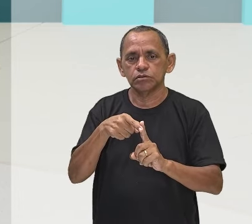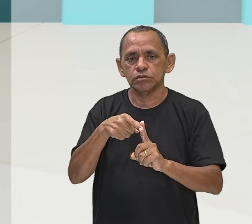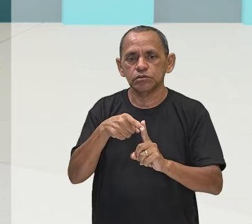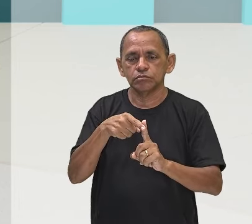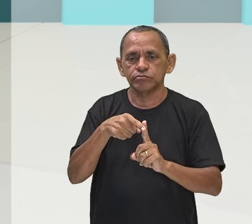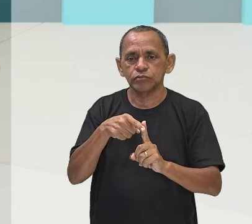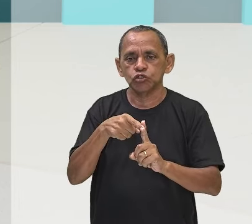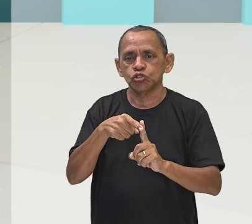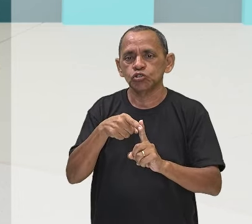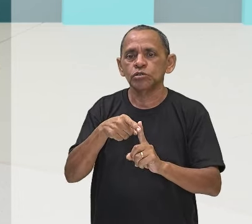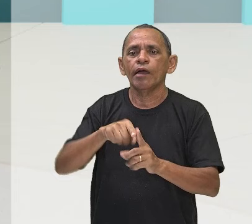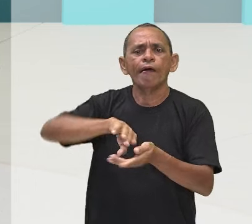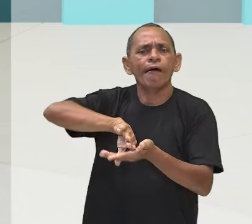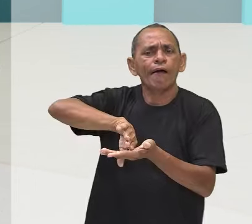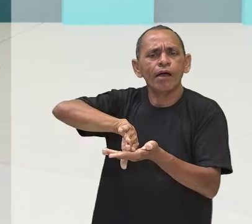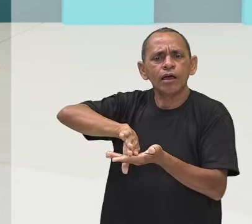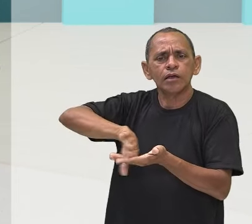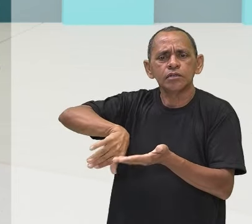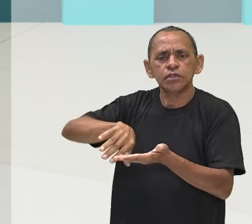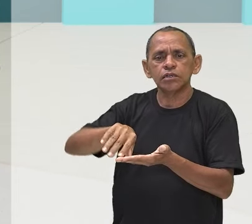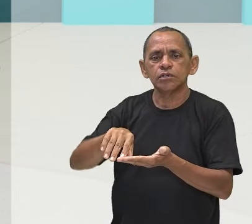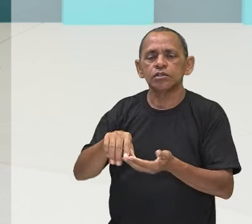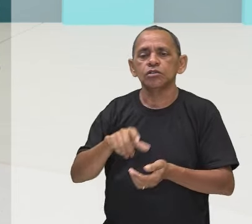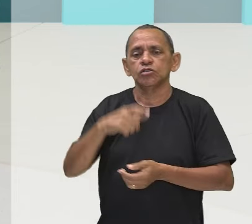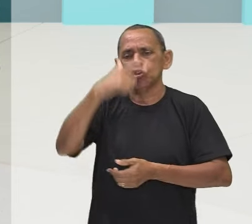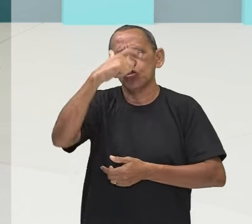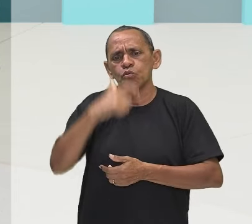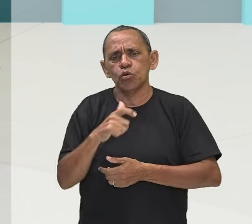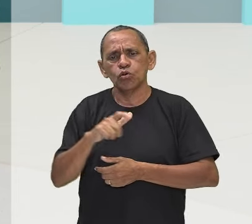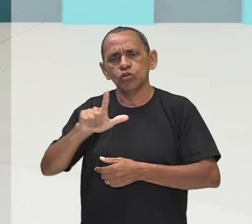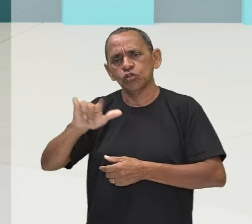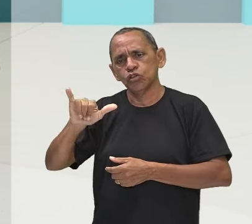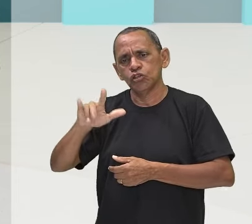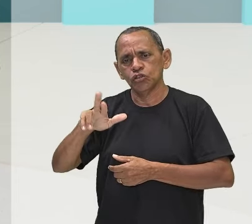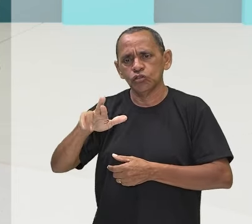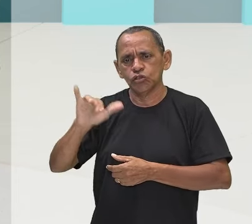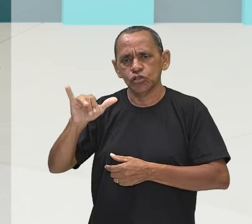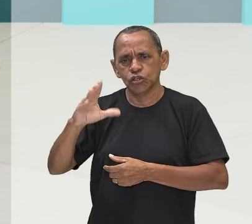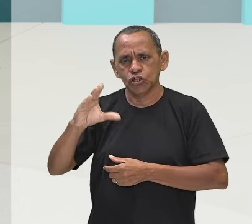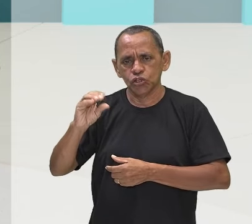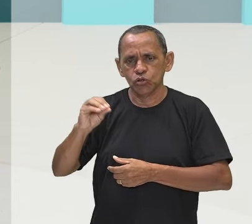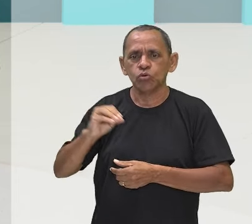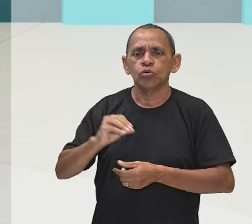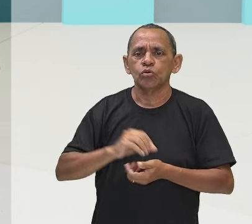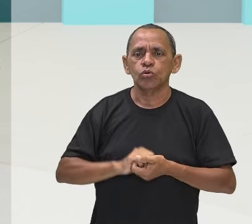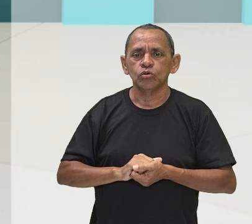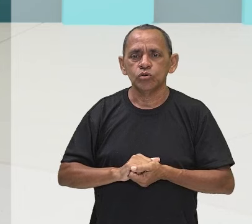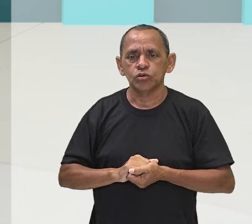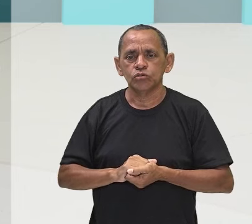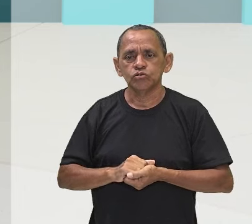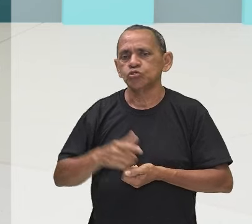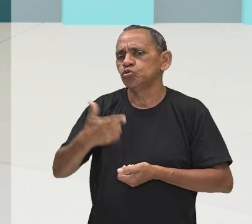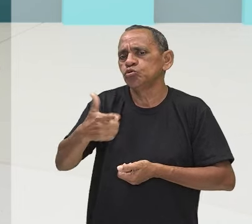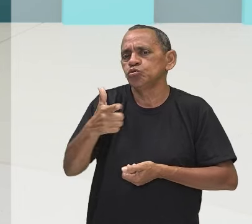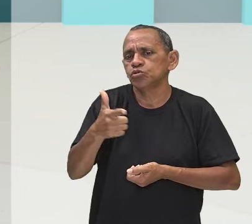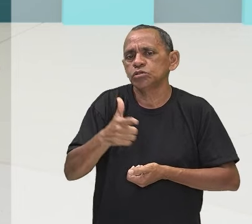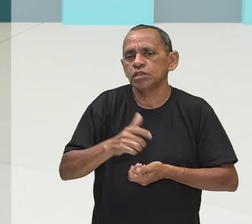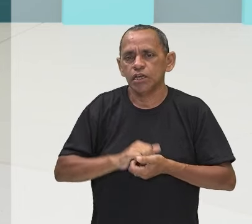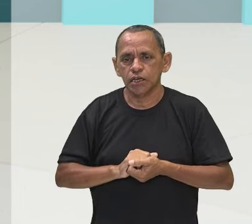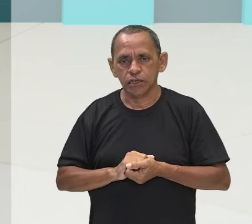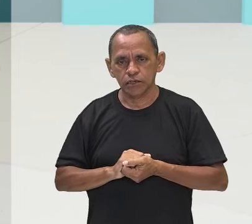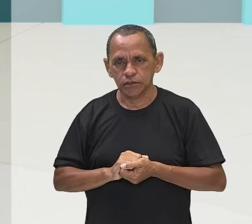da subjetividade do eu lírico. Então, se eu tenho ausência de subjetividade, eu quero dizer que eu tenho